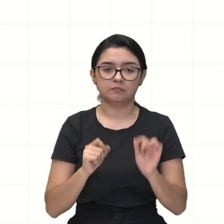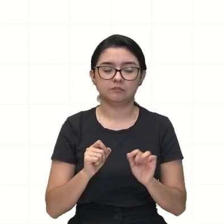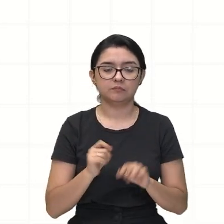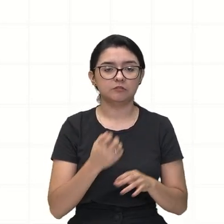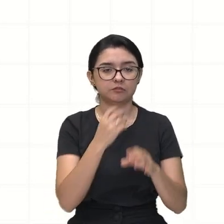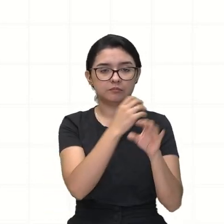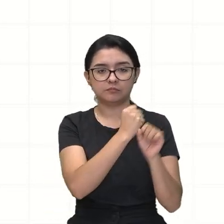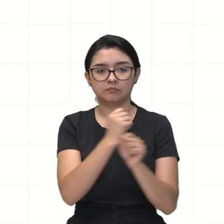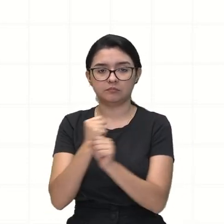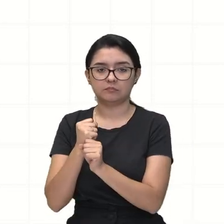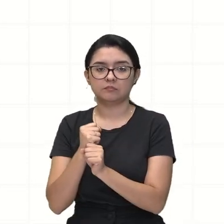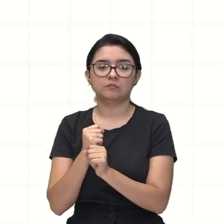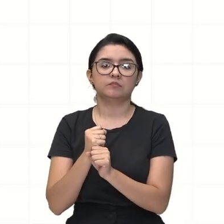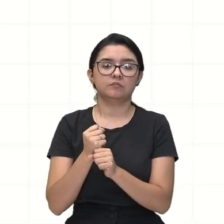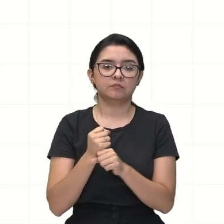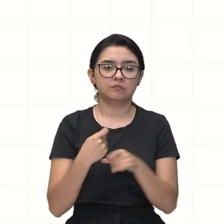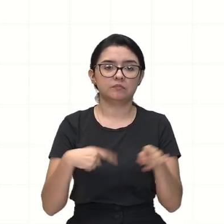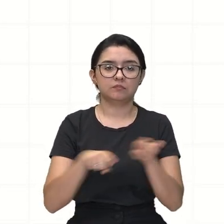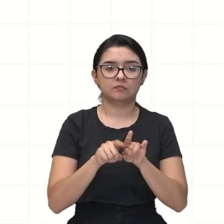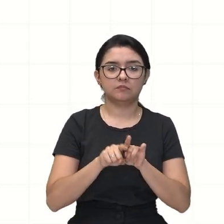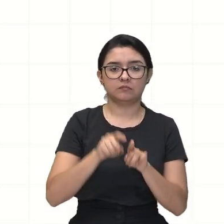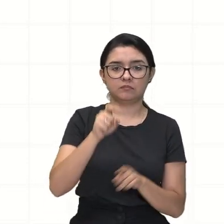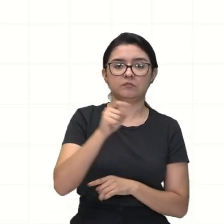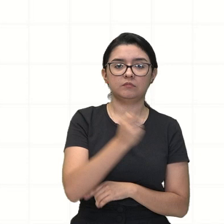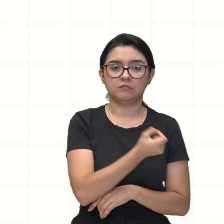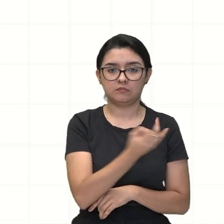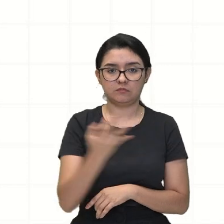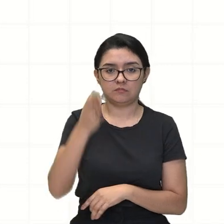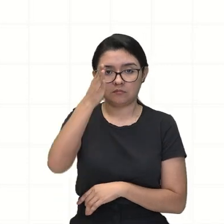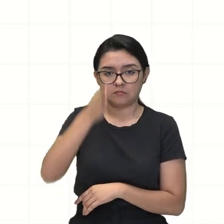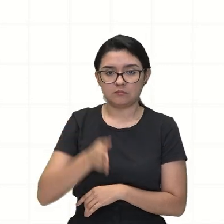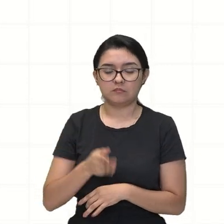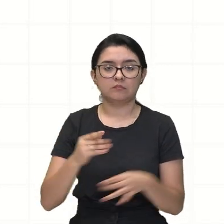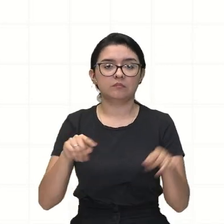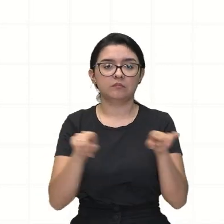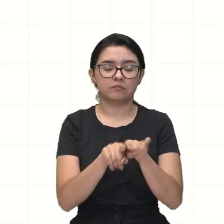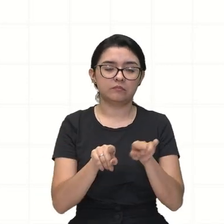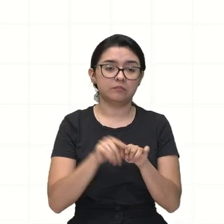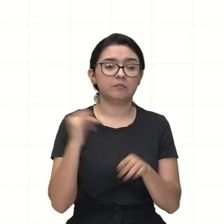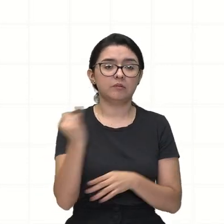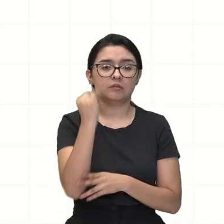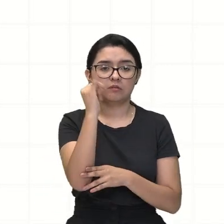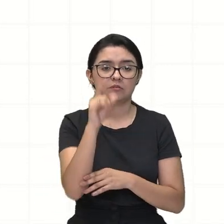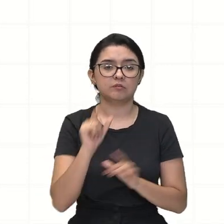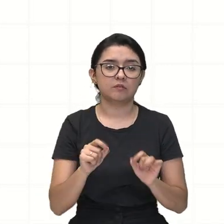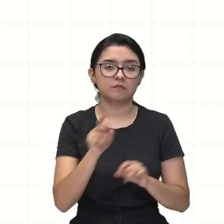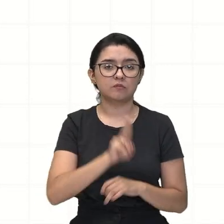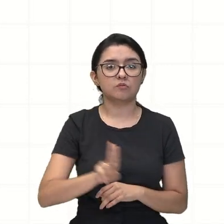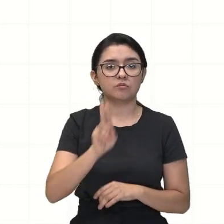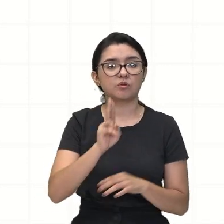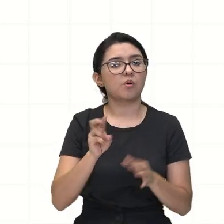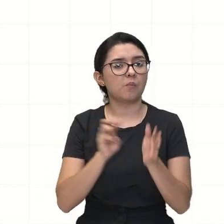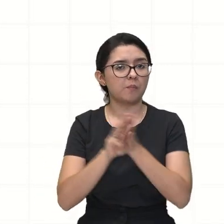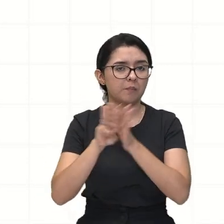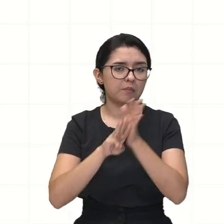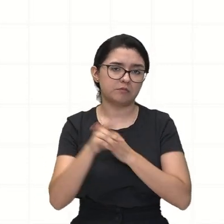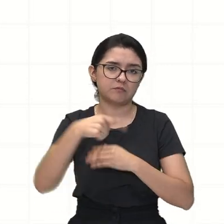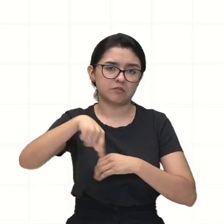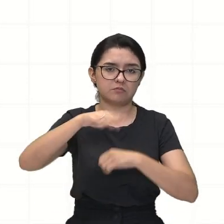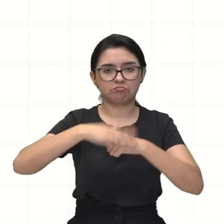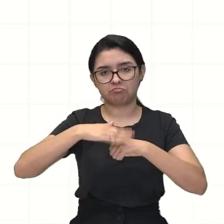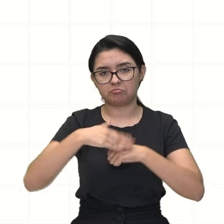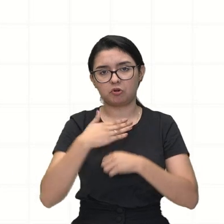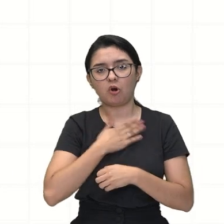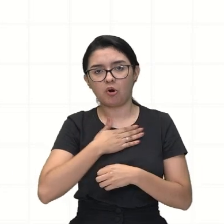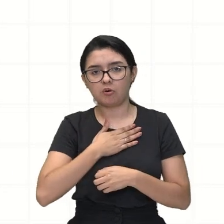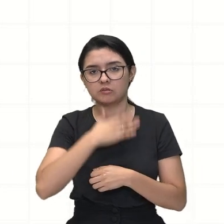simultânea, né, de fatoração separada. O importante é que você utilize o método que você se sinta mais